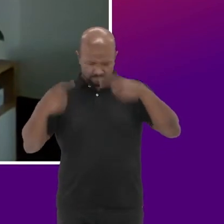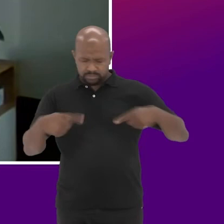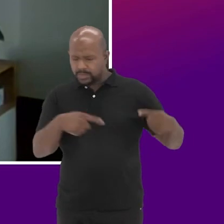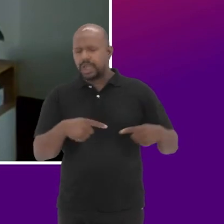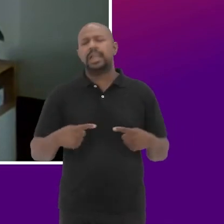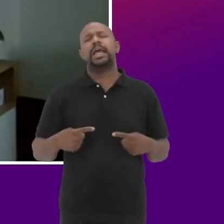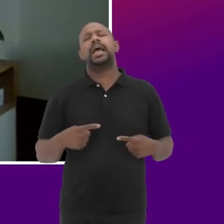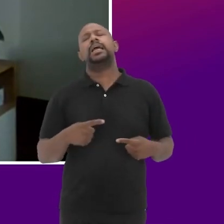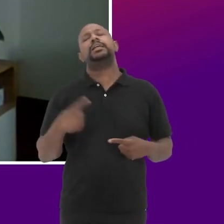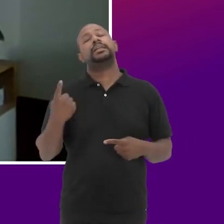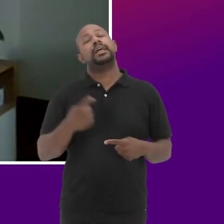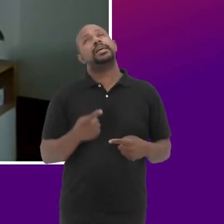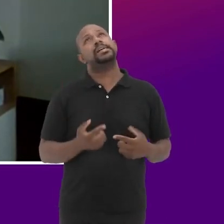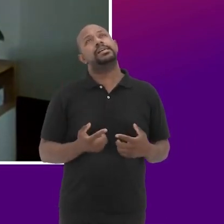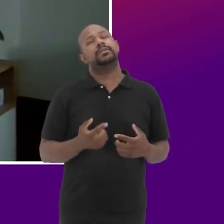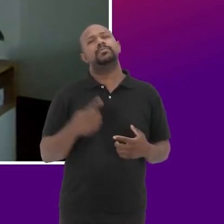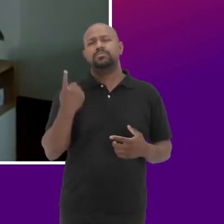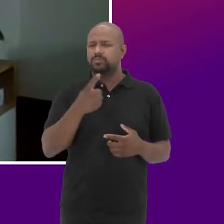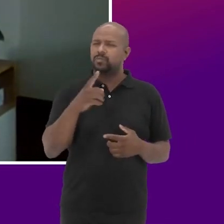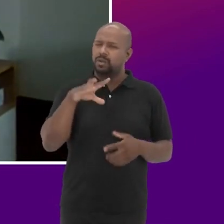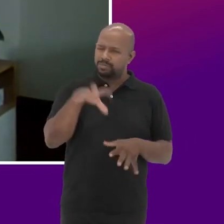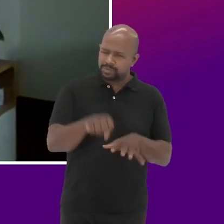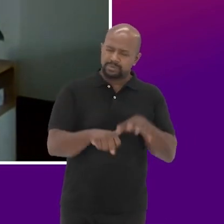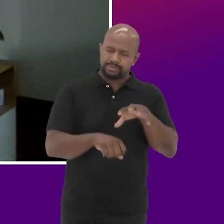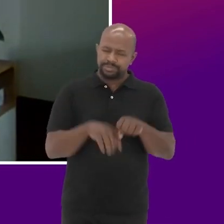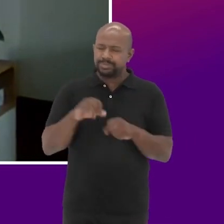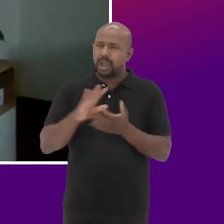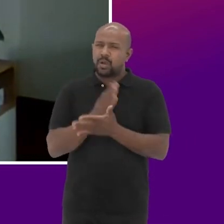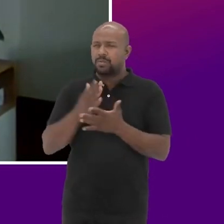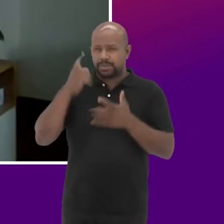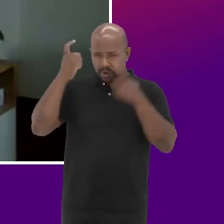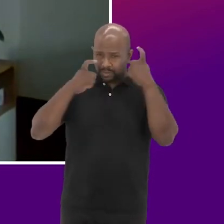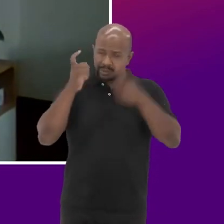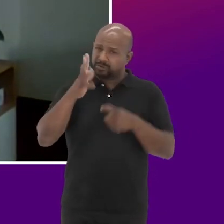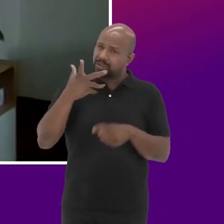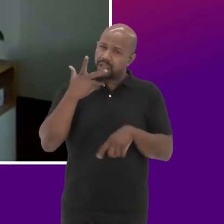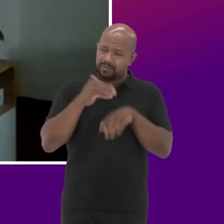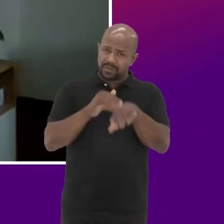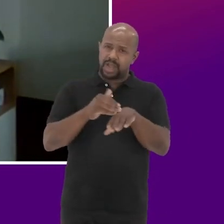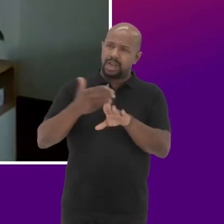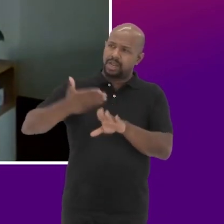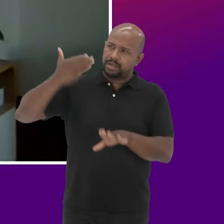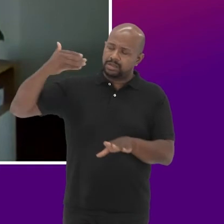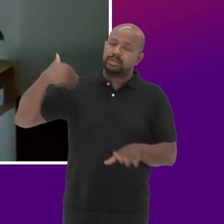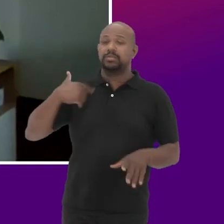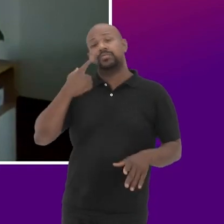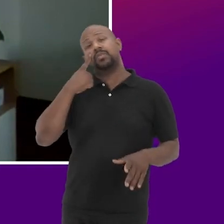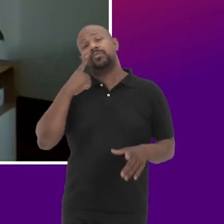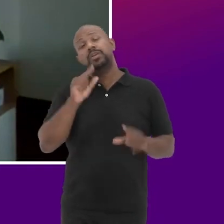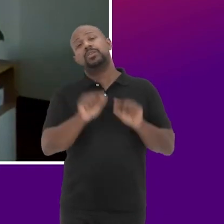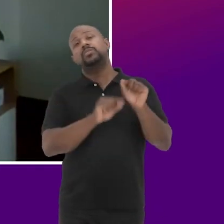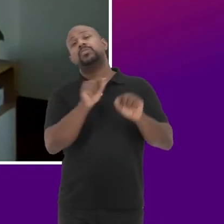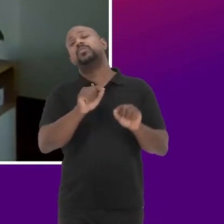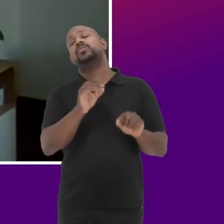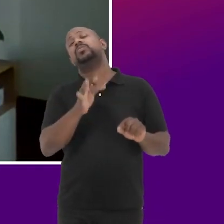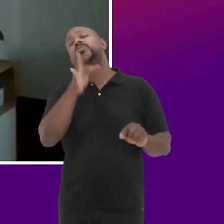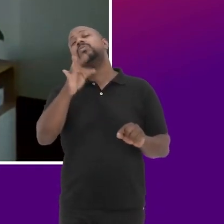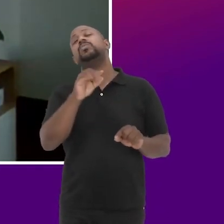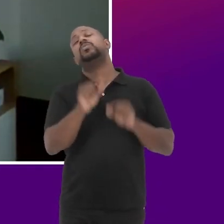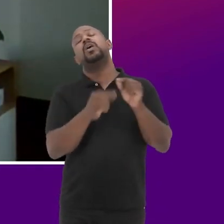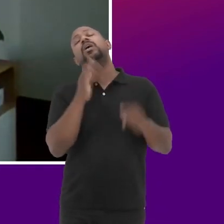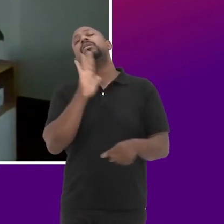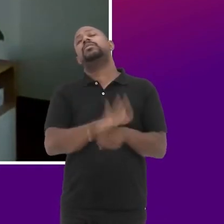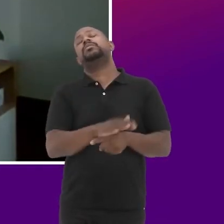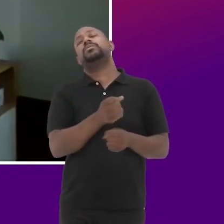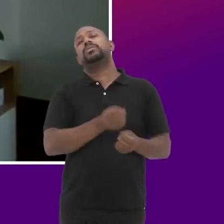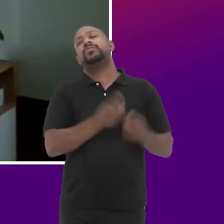trabalho que vamos tratar dessas preocupações que eu mencionei anteriormente e vamos ver quais são as perspectivas e as